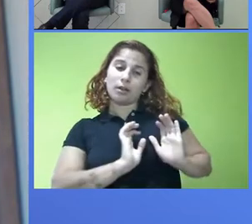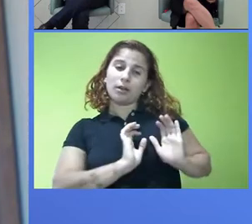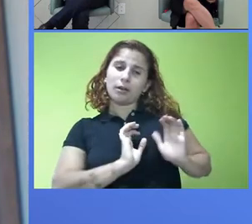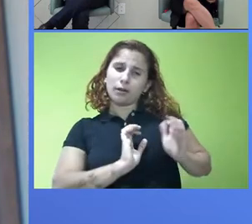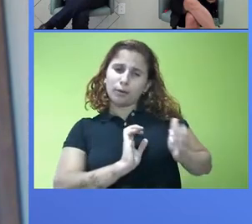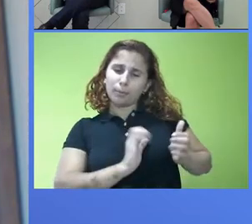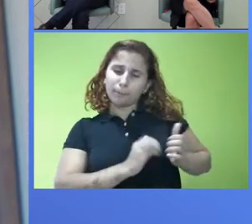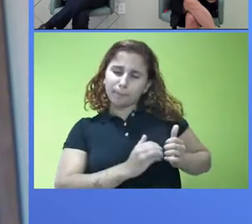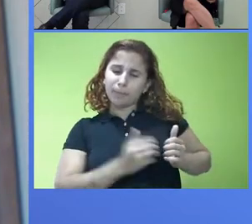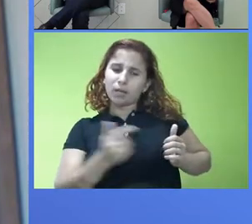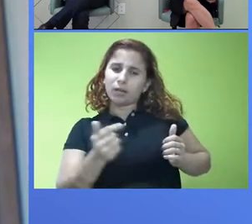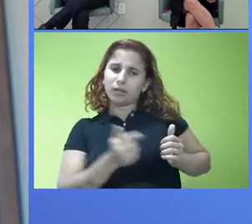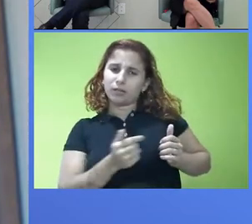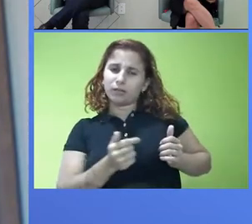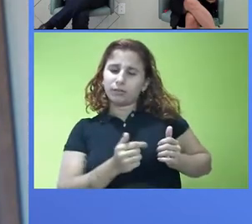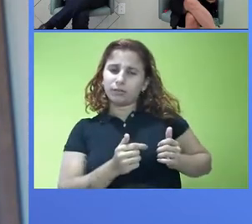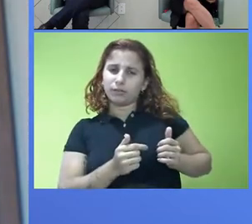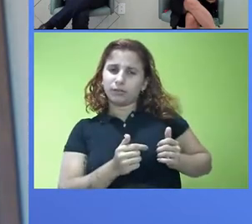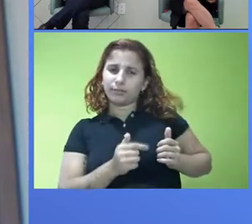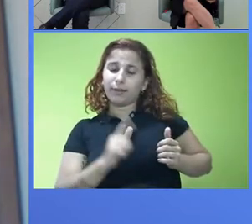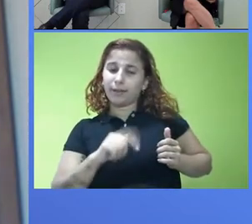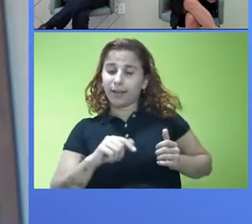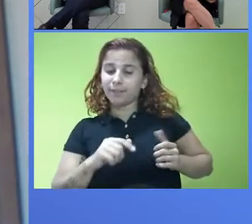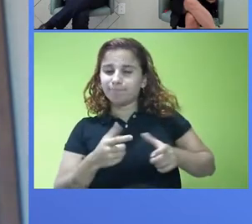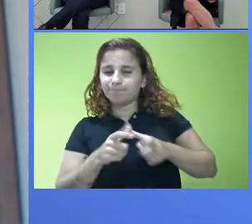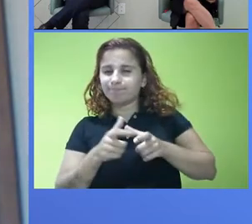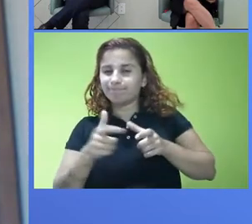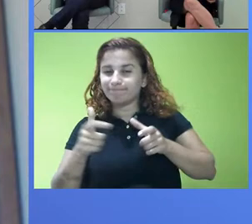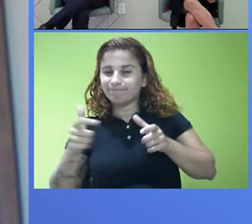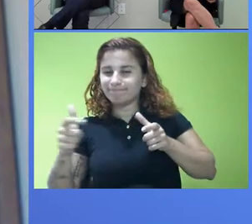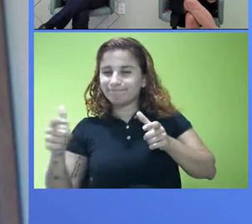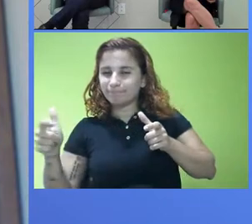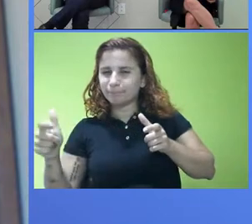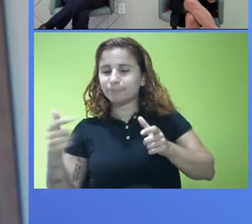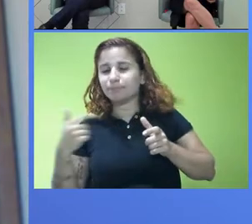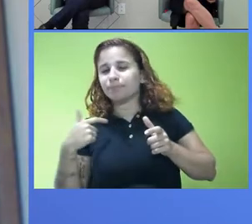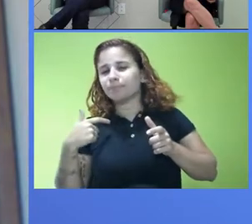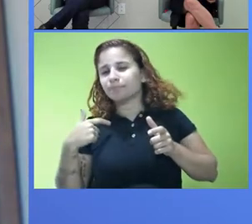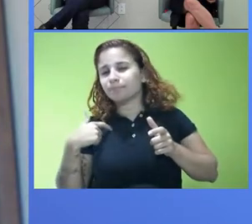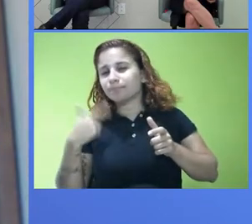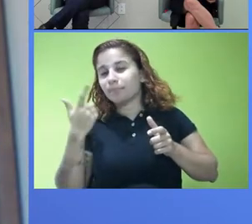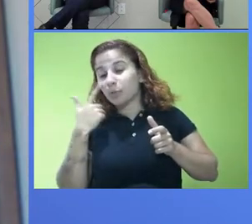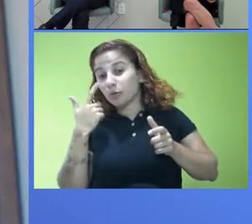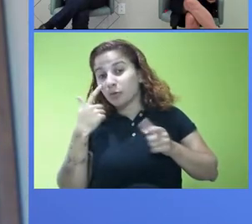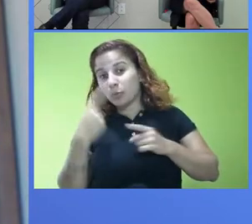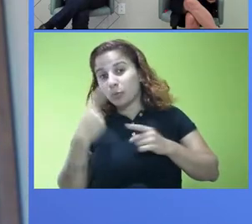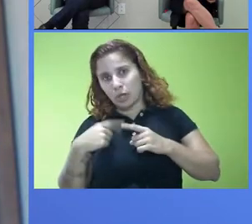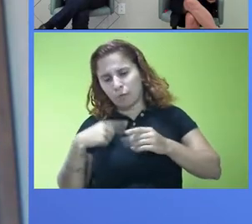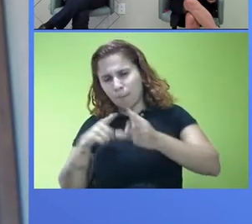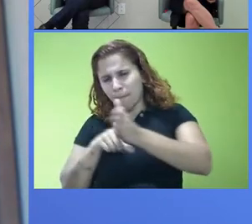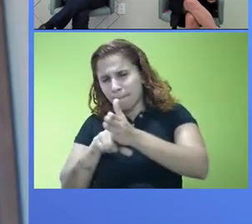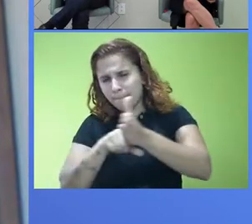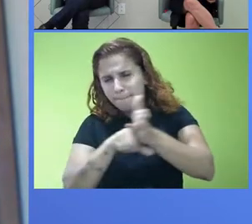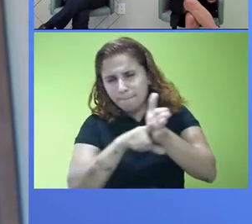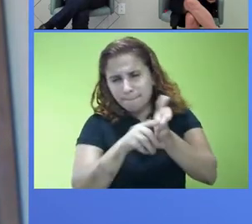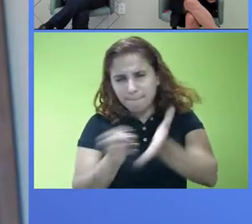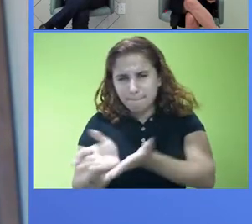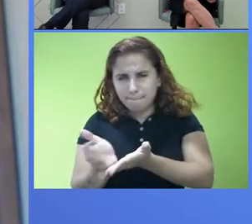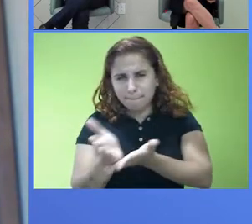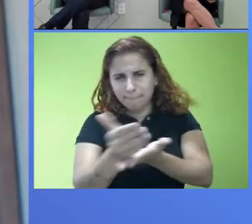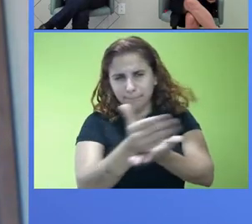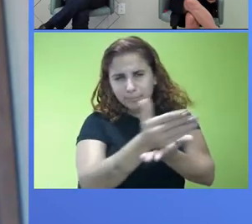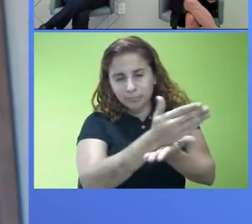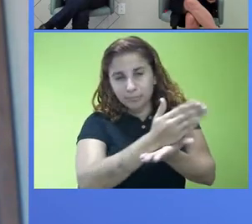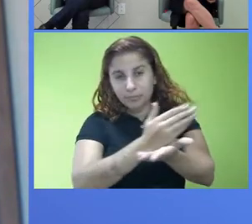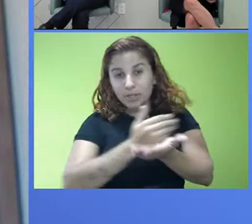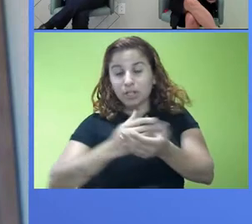que isso é algo crescente, né? Eu vejo isso por uma pesquisa que eu fiz em todo o território nacional com